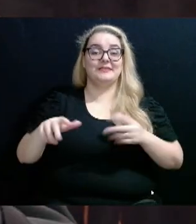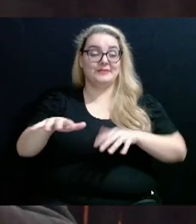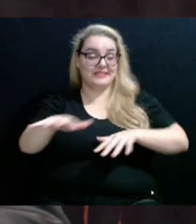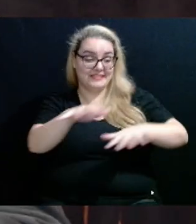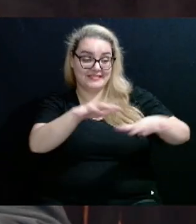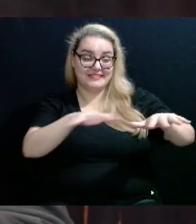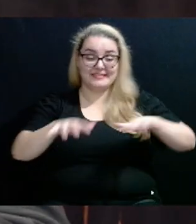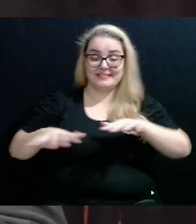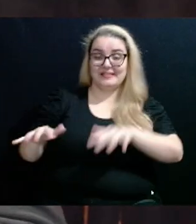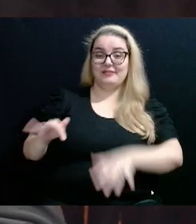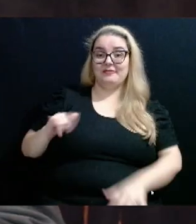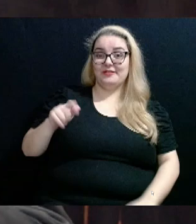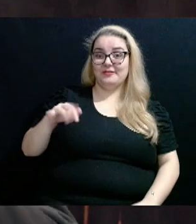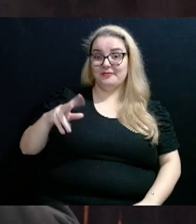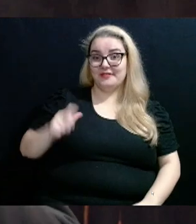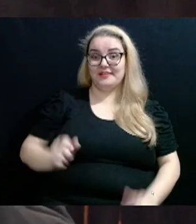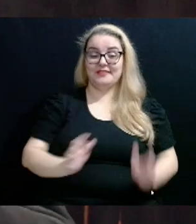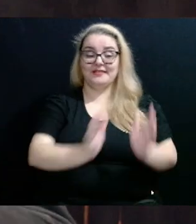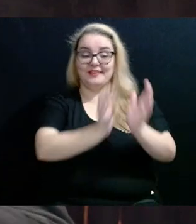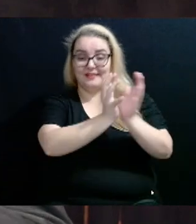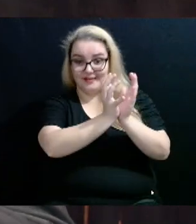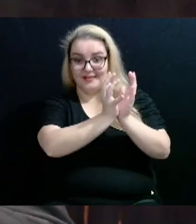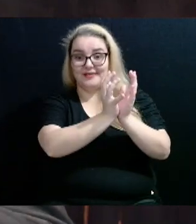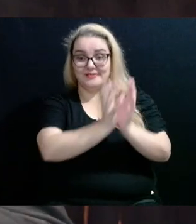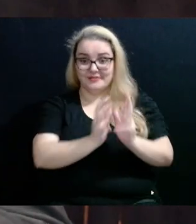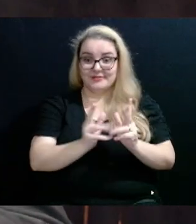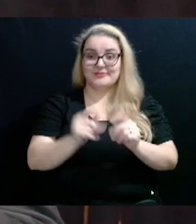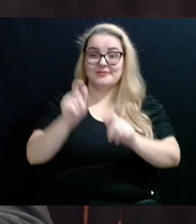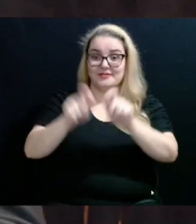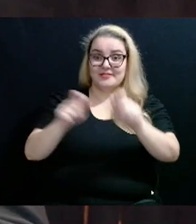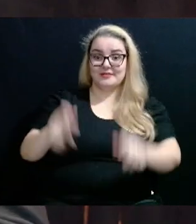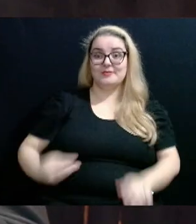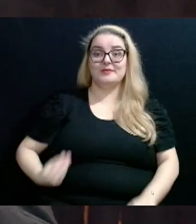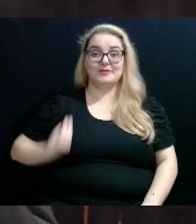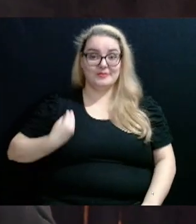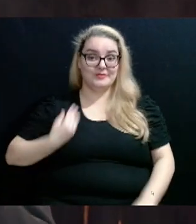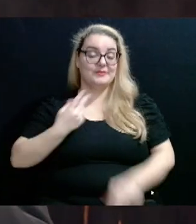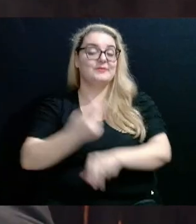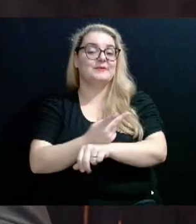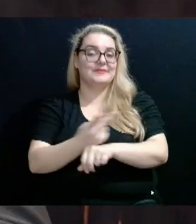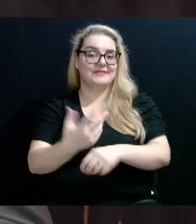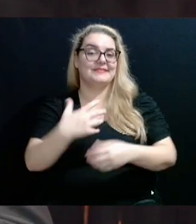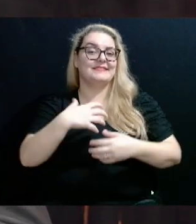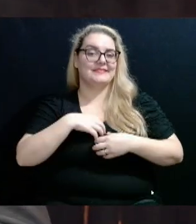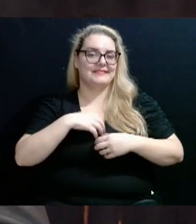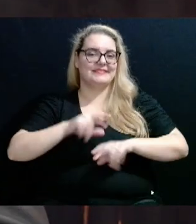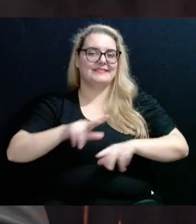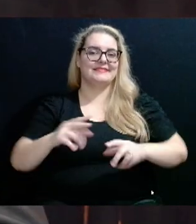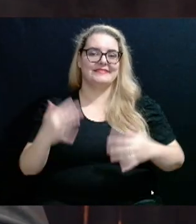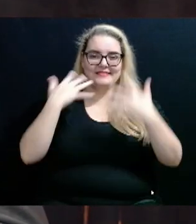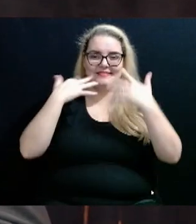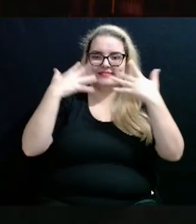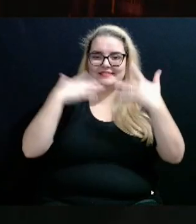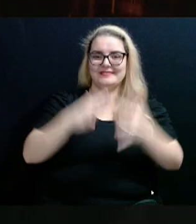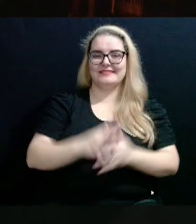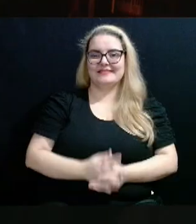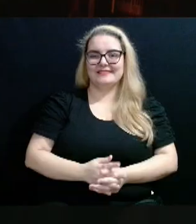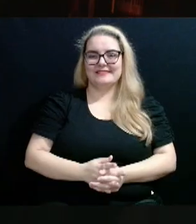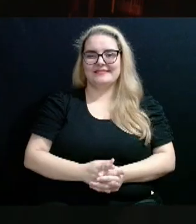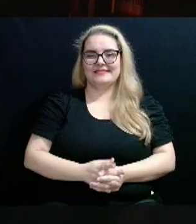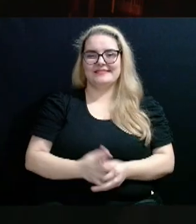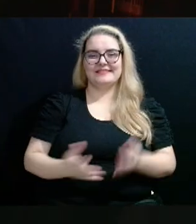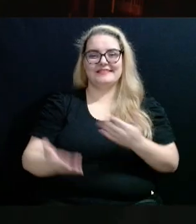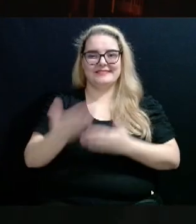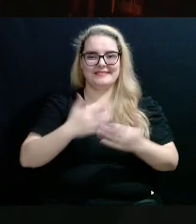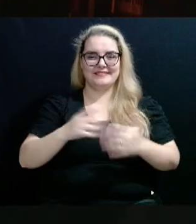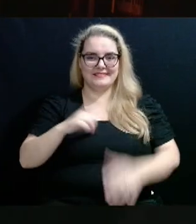as pessoas buscam e vivem através desses sentimentos que é despertado através dessa interação que nós temos hoje. Muito